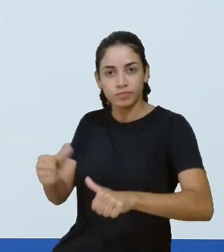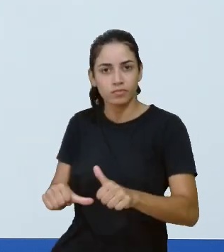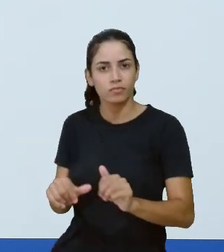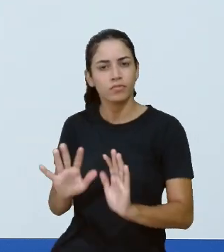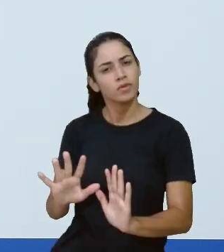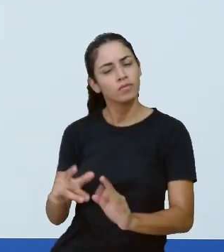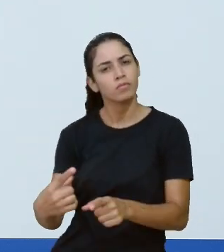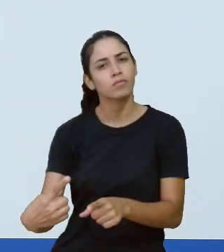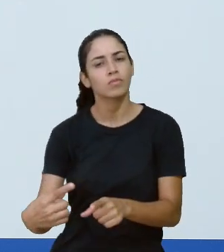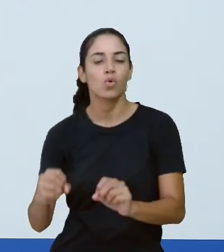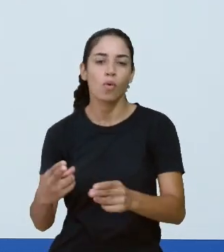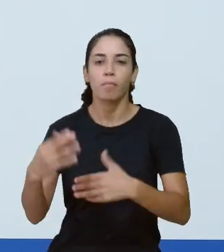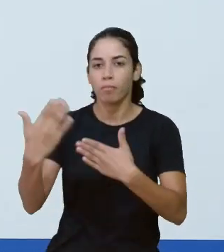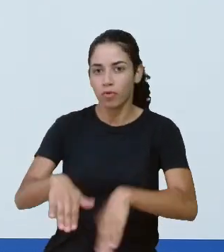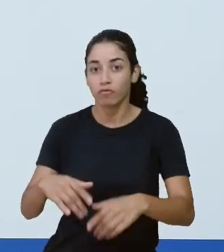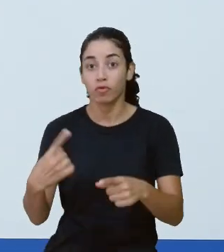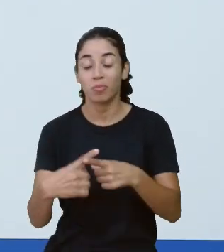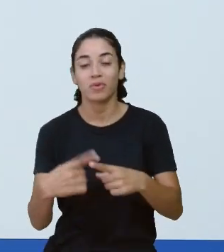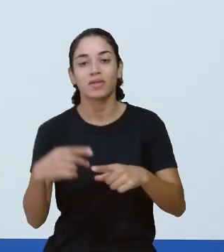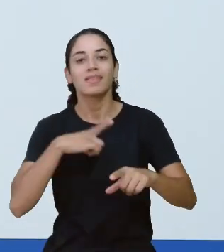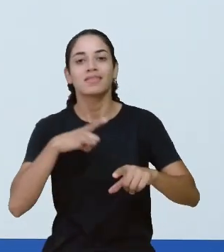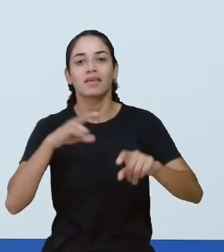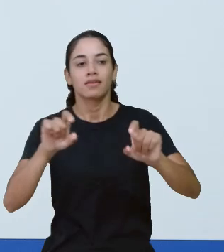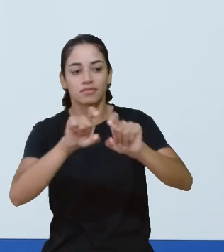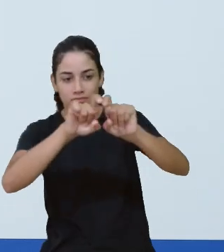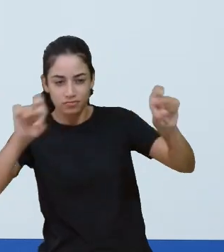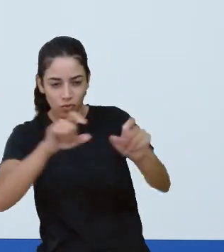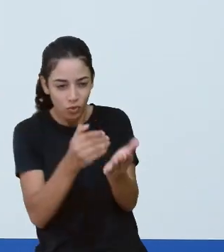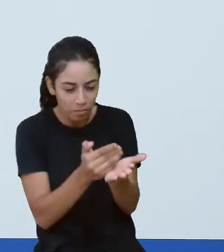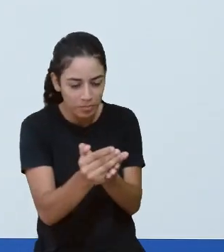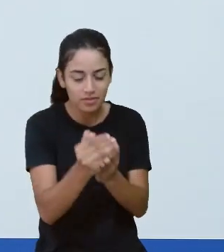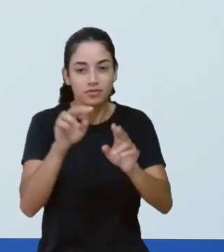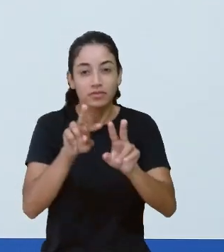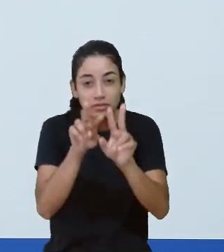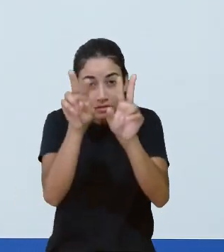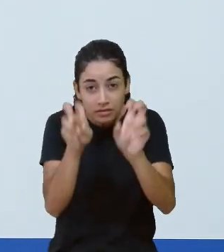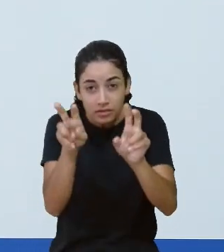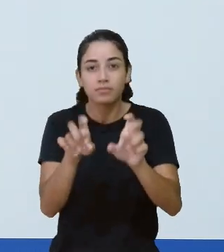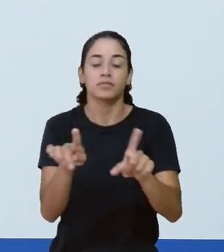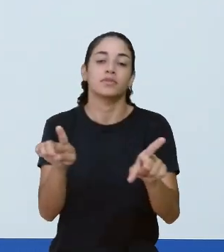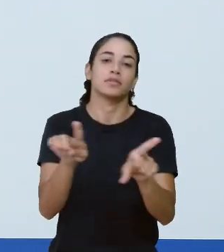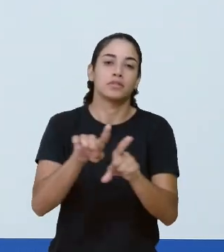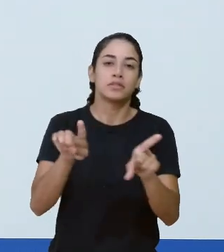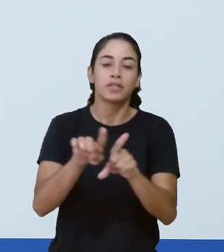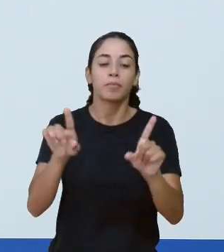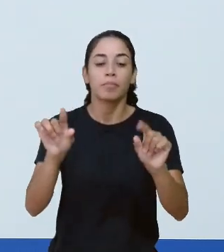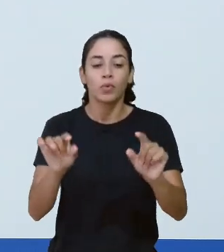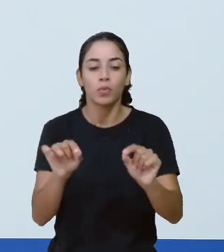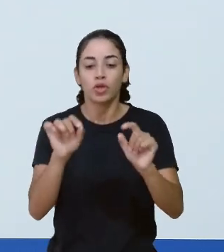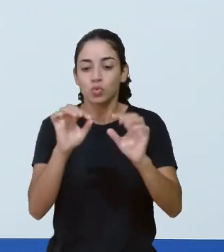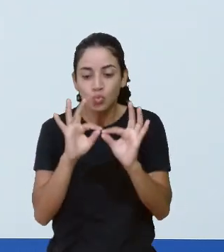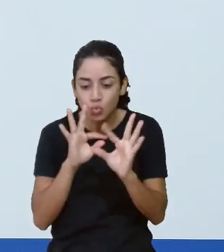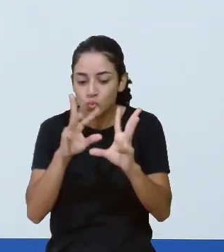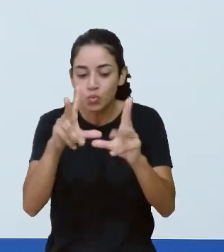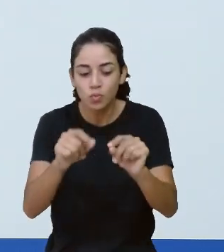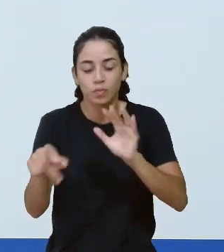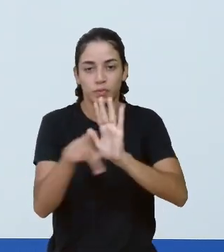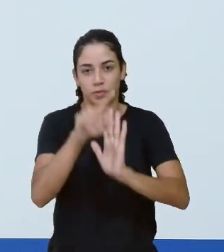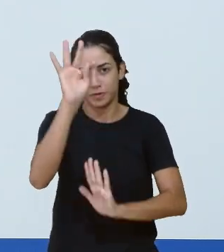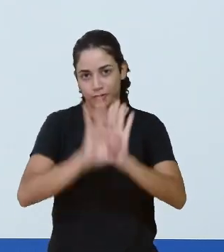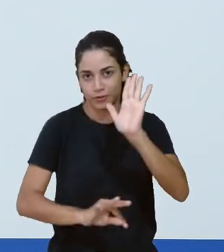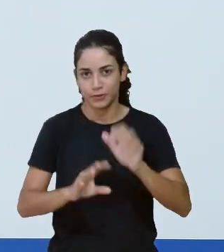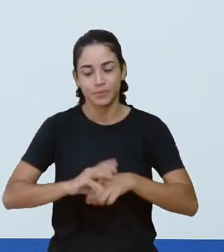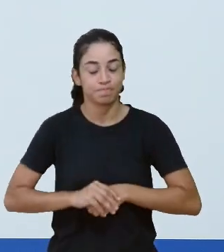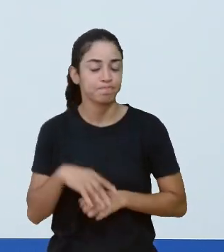vai mexer com o enunciado, com o título e com tudo que está sendo tratado no texto.